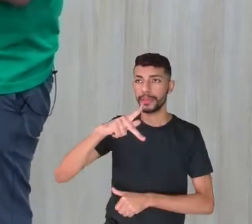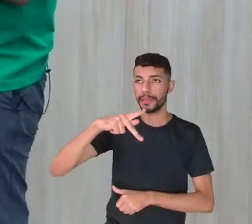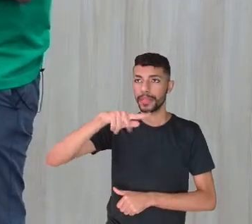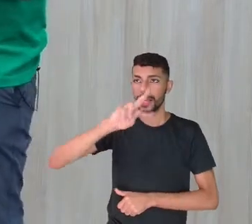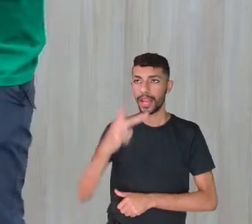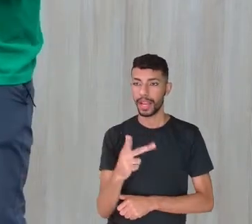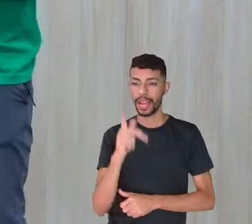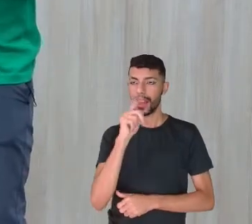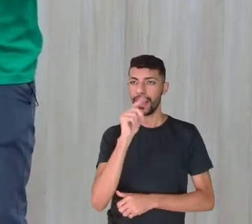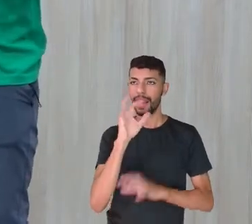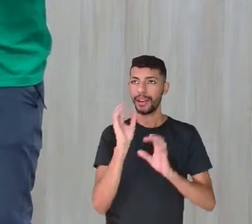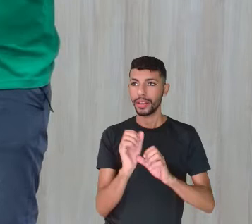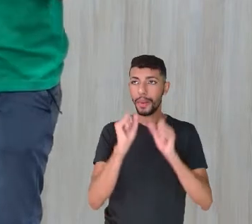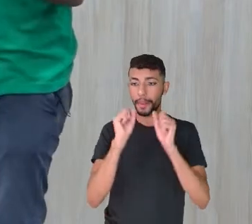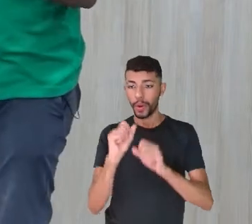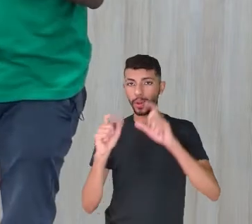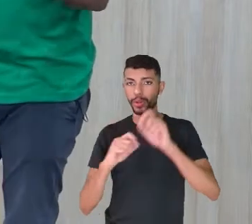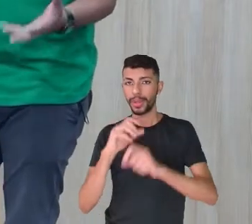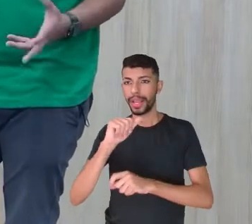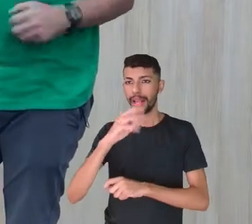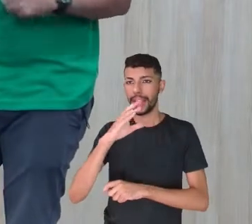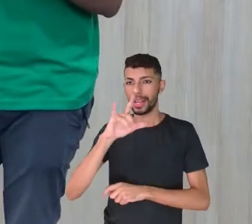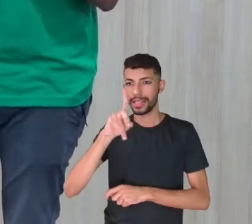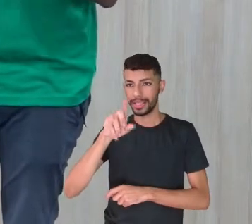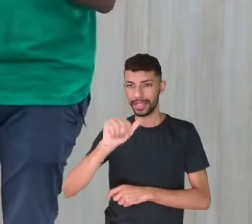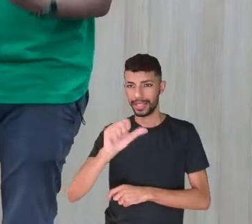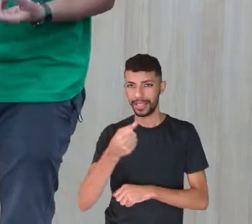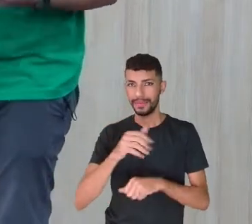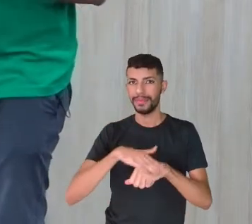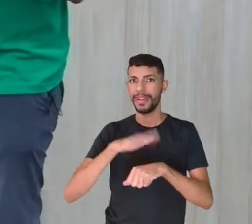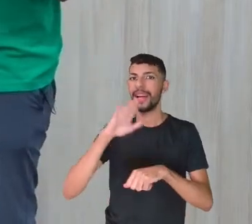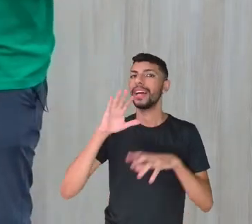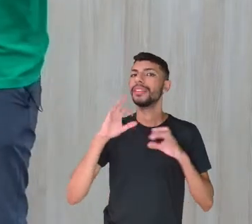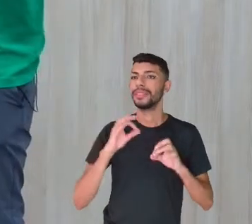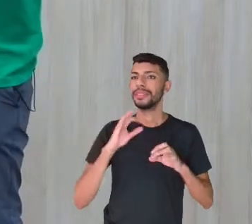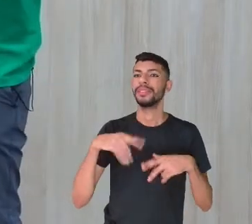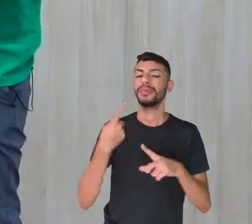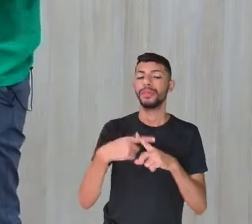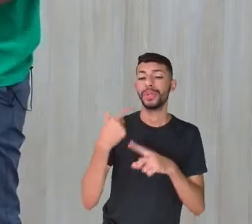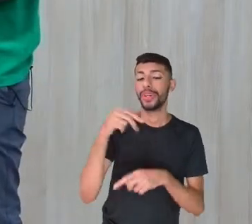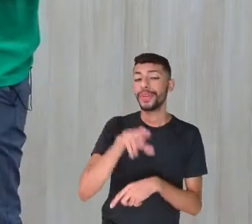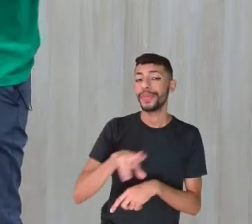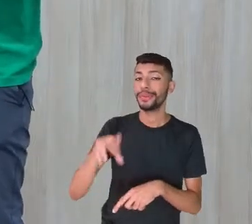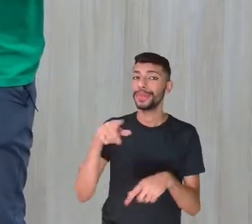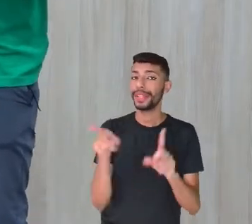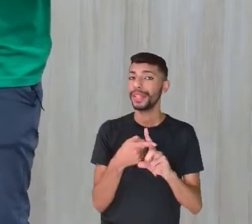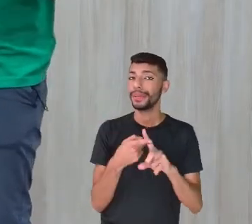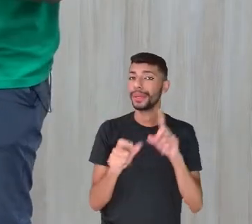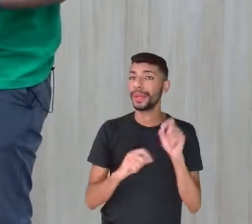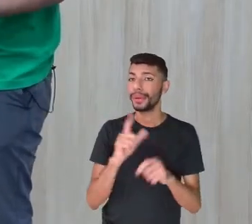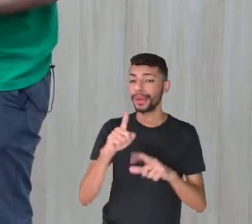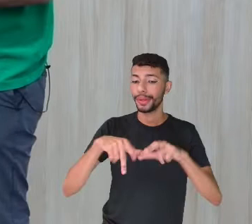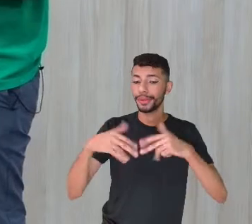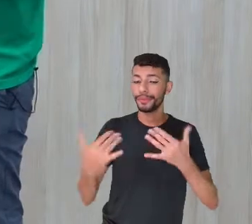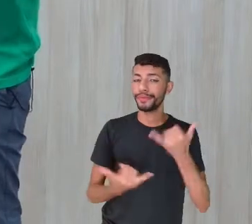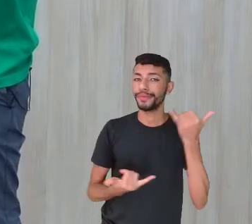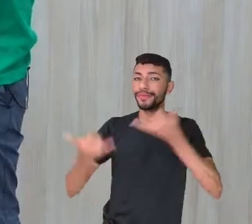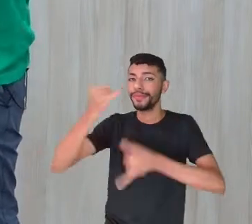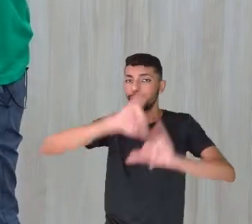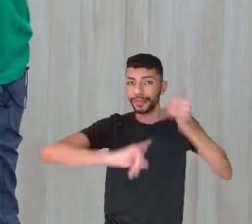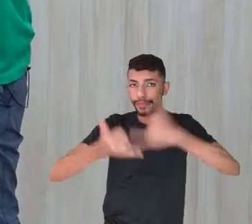né? A água pode ficar mais ácida, por quê? Porque essa mineração vai utilizar também produtos químicos,